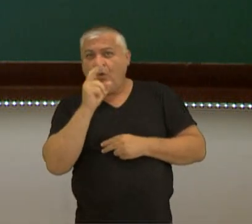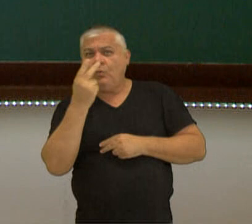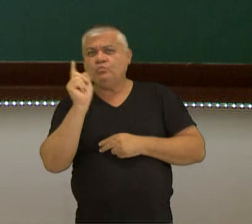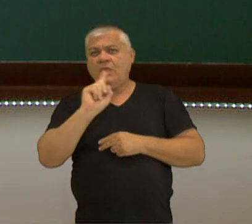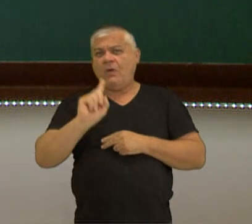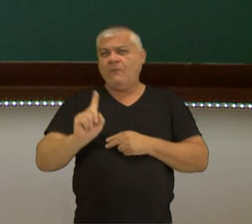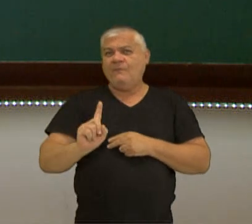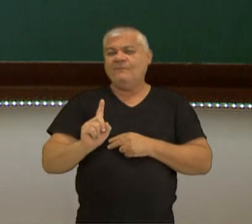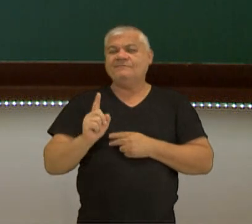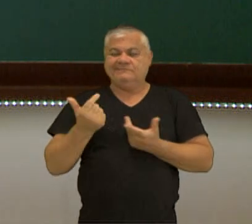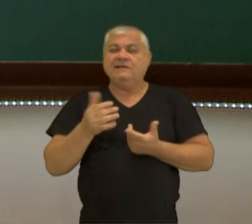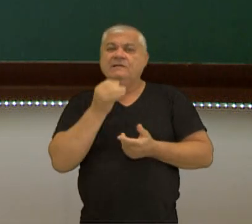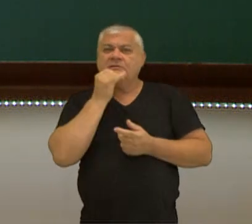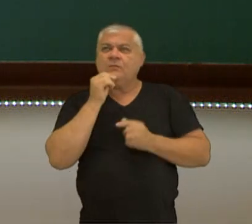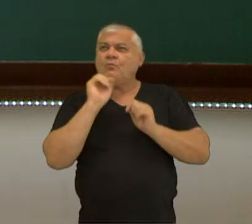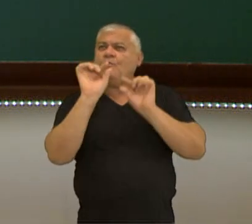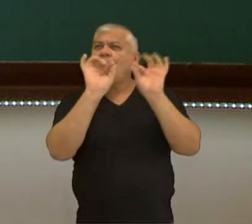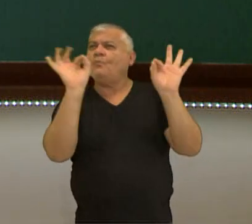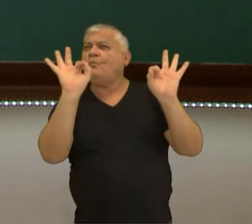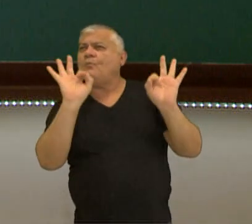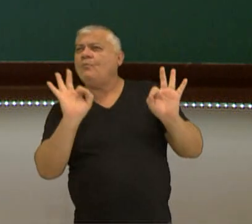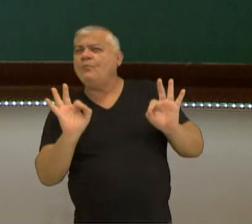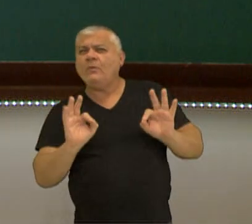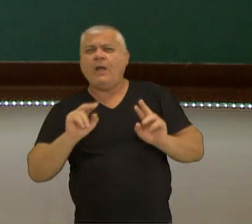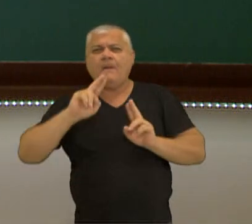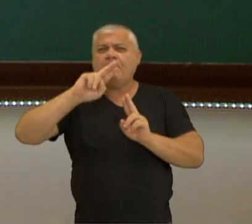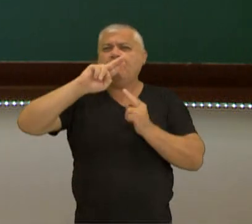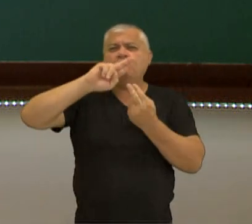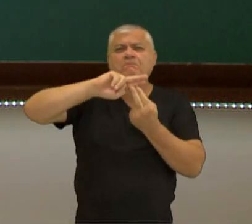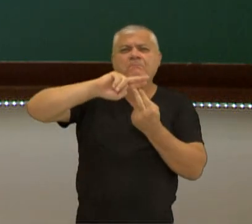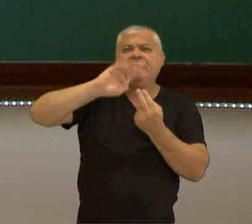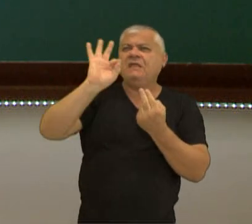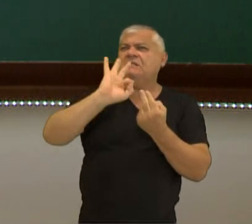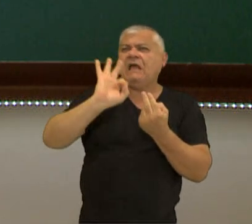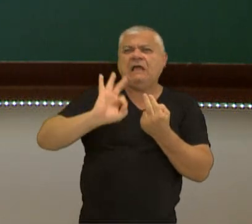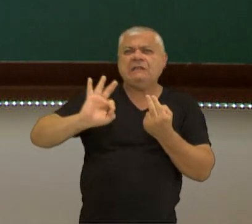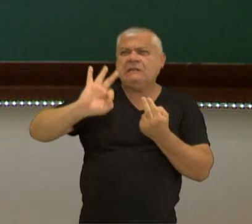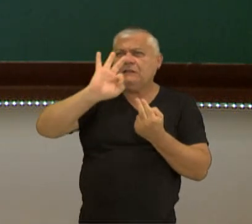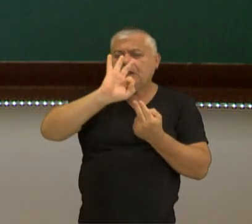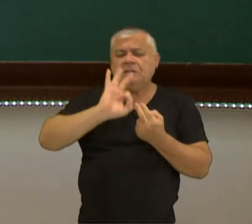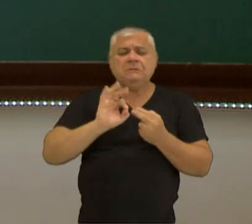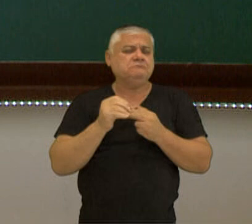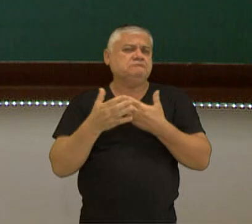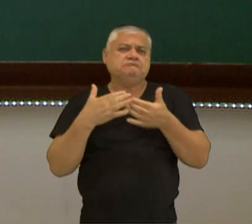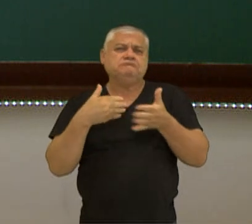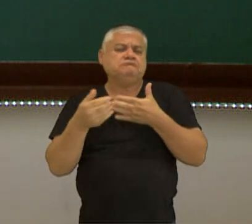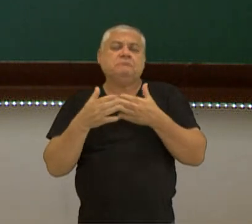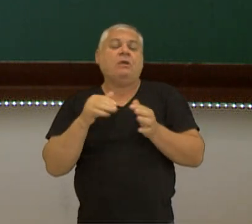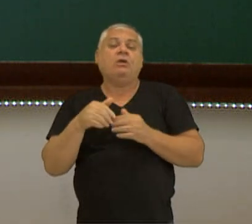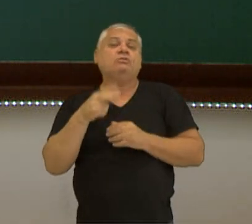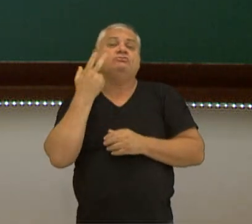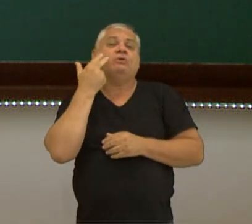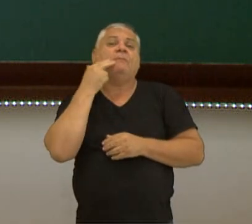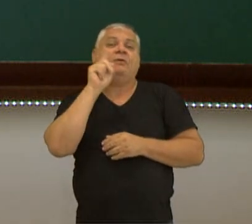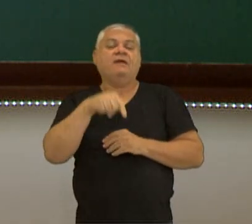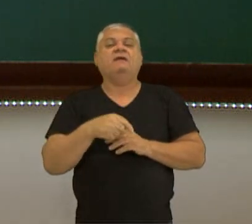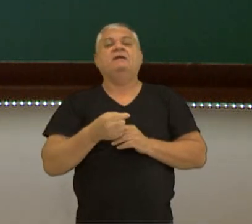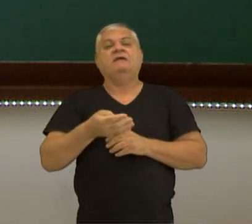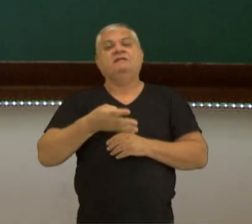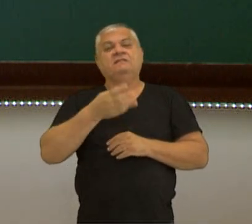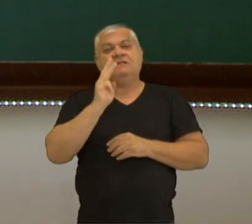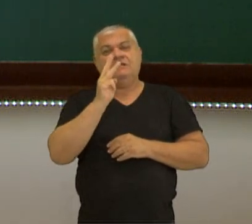não se fala nada e tá, você observa lá pelas alternativas que está substituindo, o valor que normalmente você vai usar